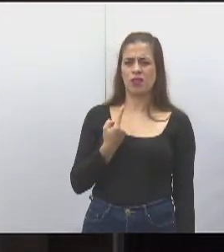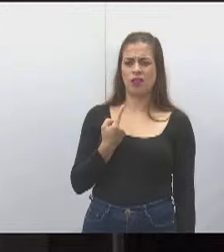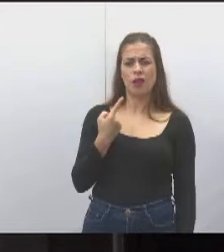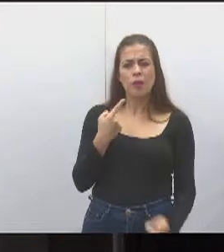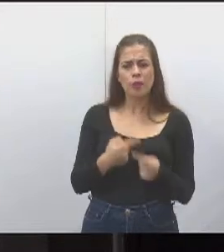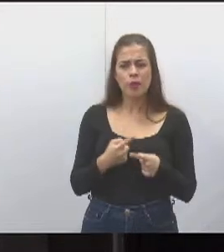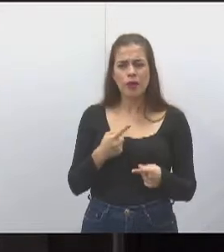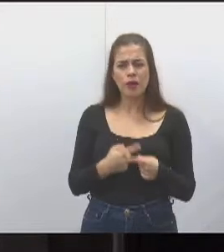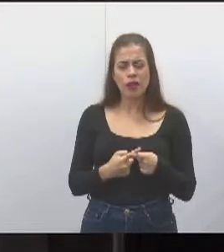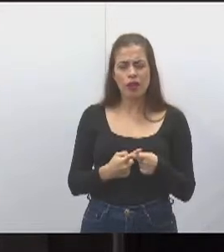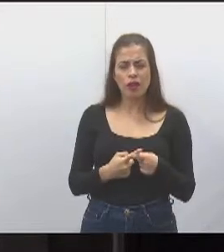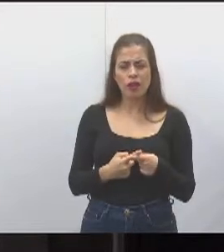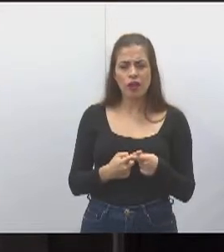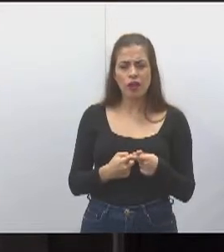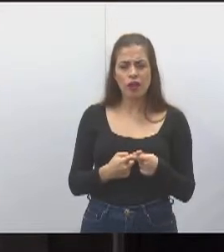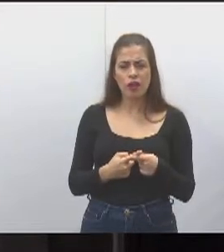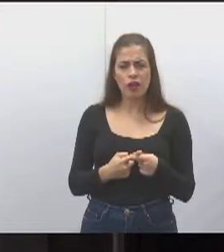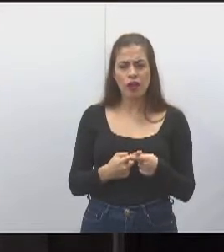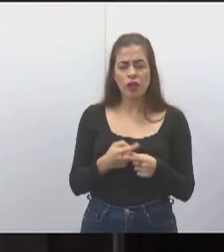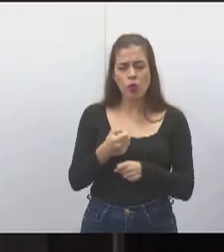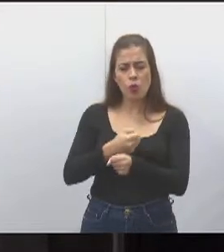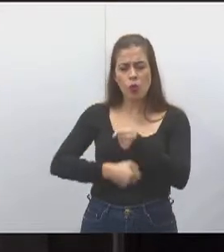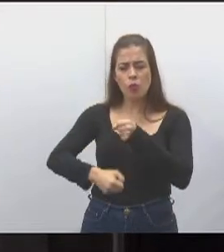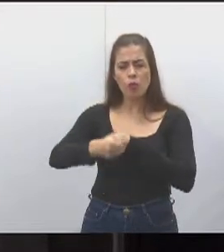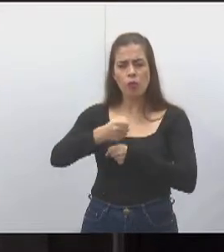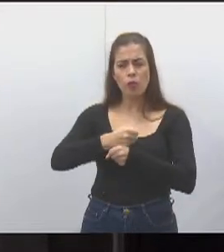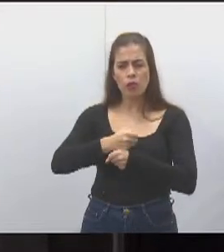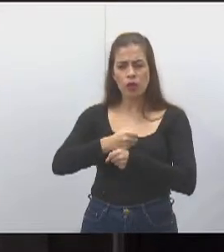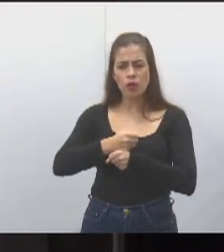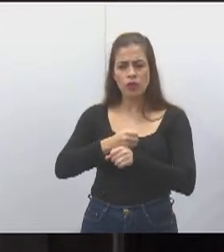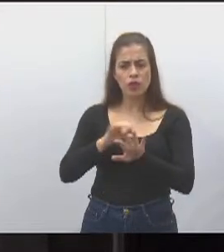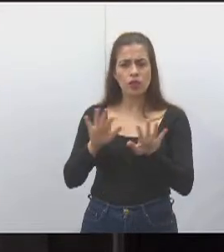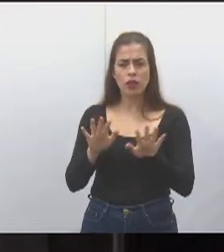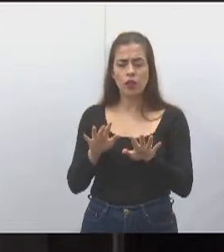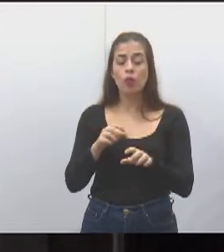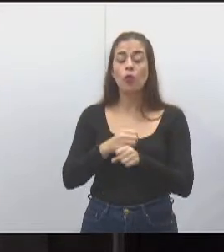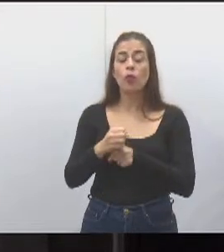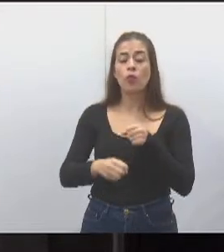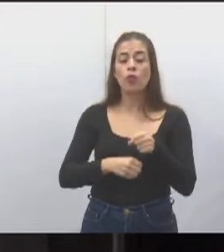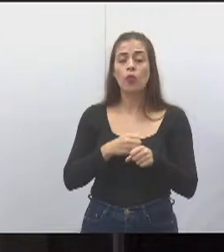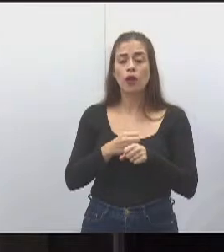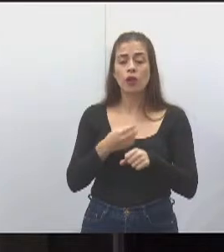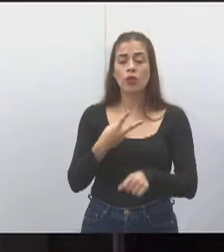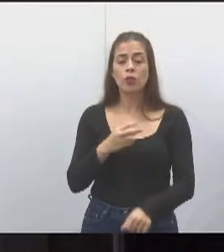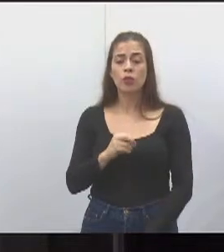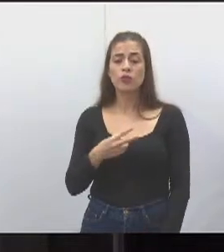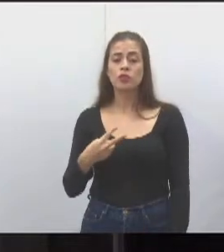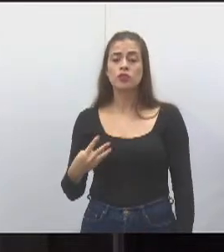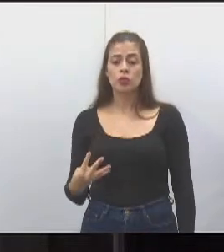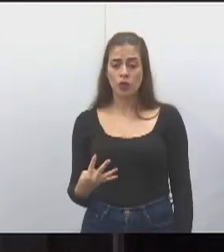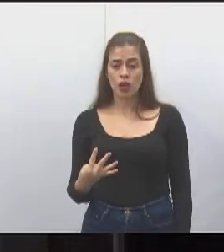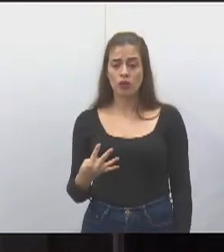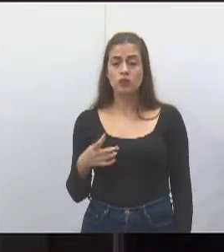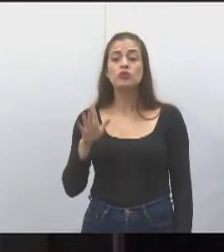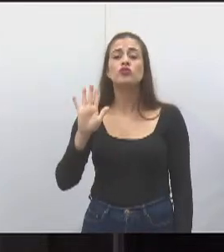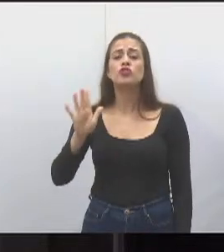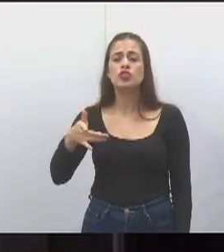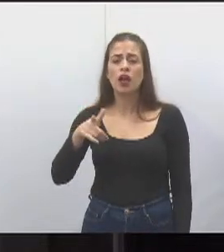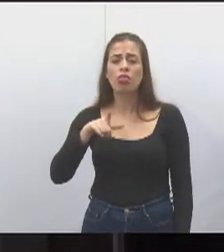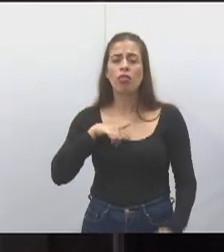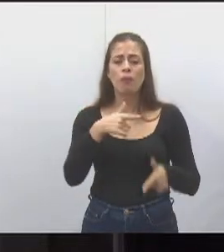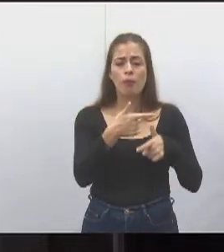porque o ano passado, aliás, esse ano de 2024, a gente já teve